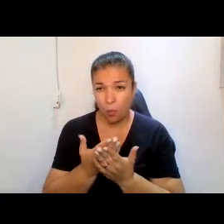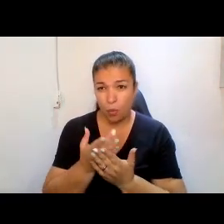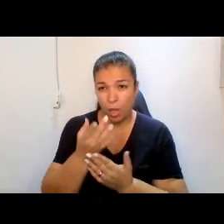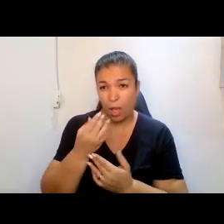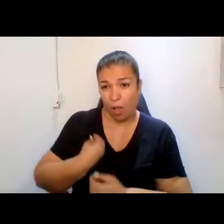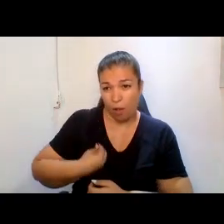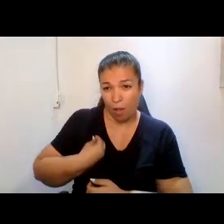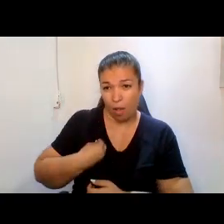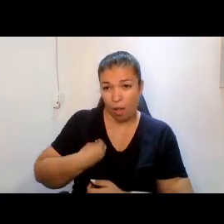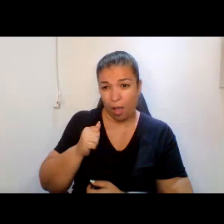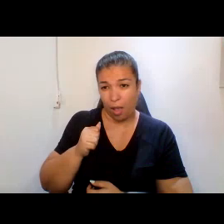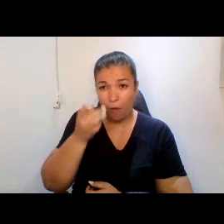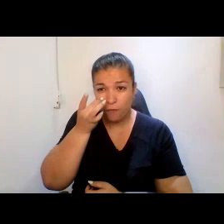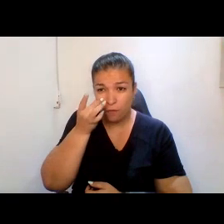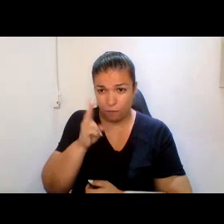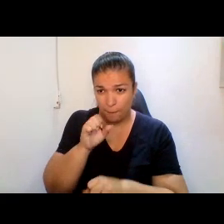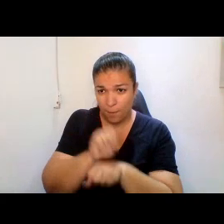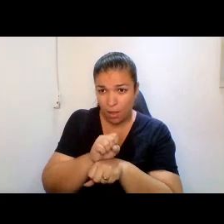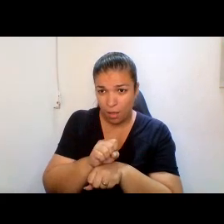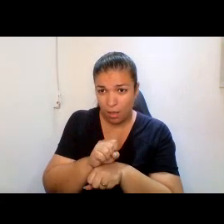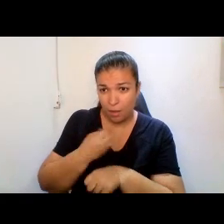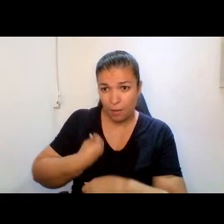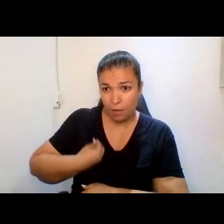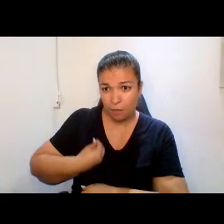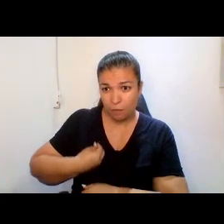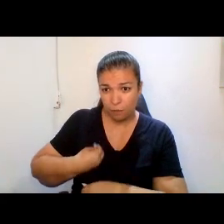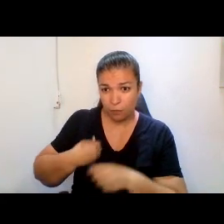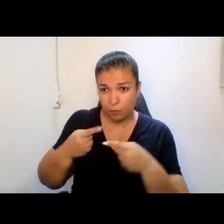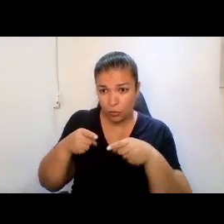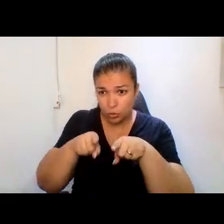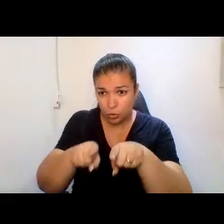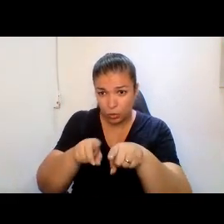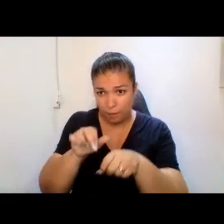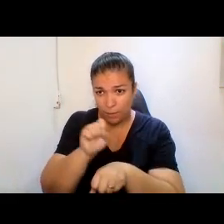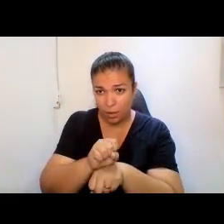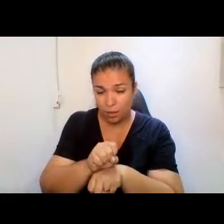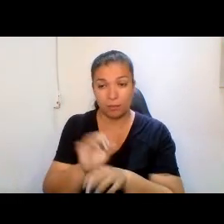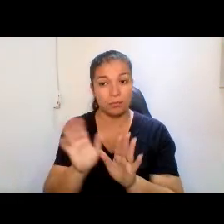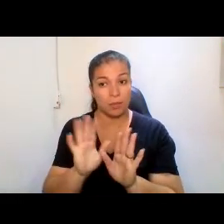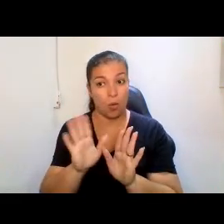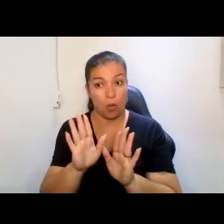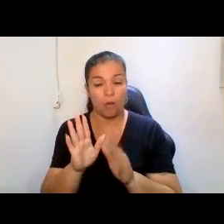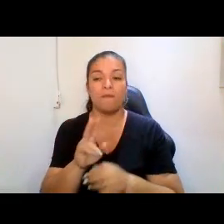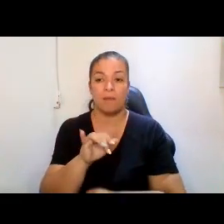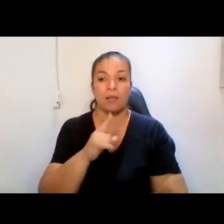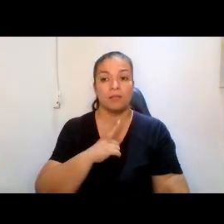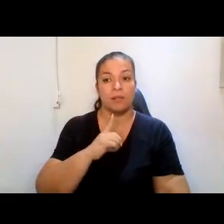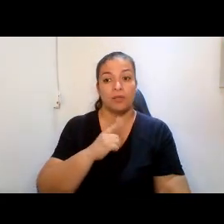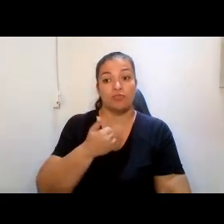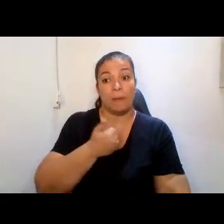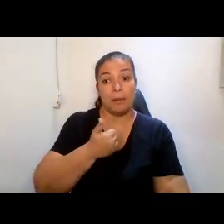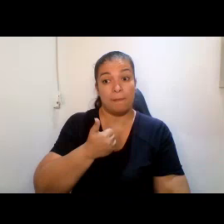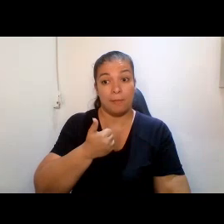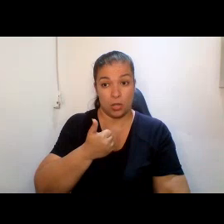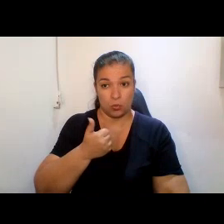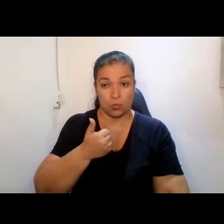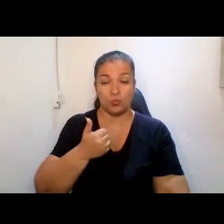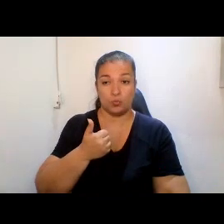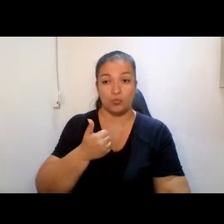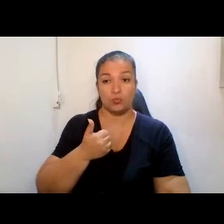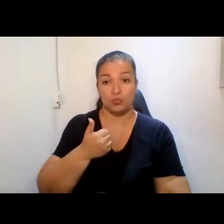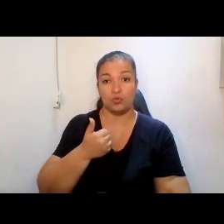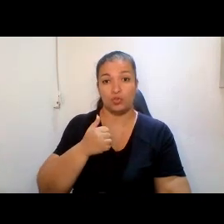agora. Não, nós vamos ter. Aqui, ó. Deixa eu voltar aqui, ó. Nós vamos ter no dia 1/7, que é a semana que vem. Nós